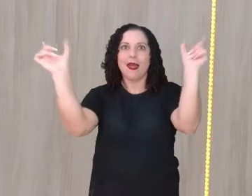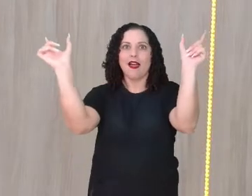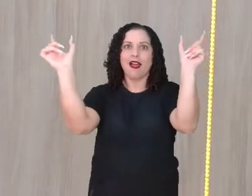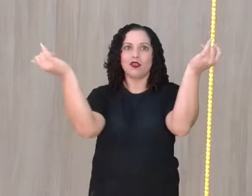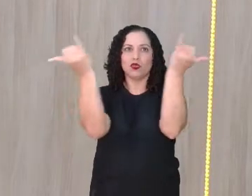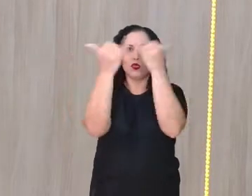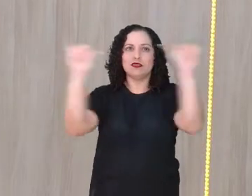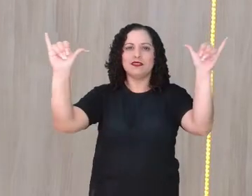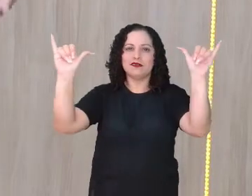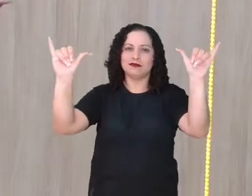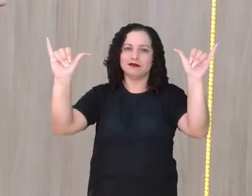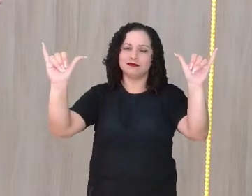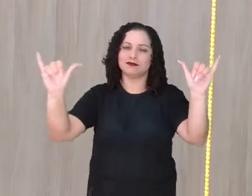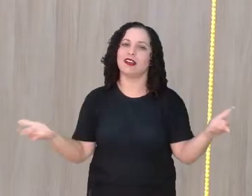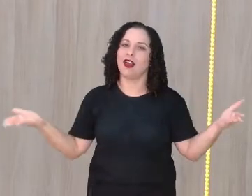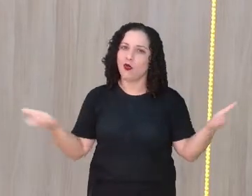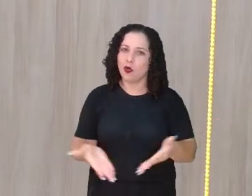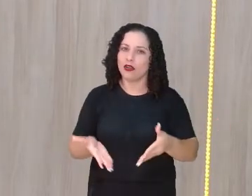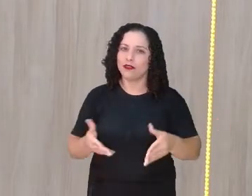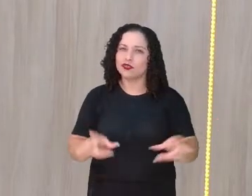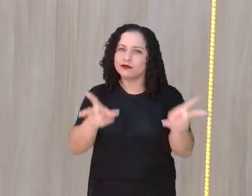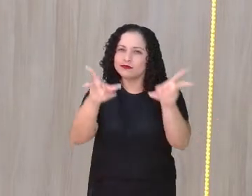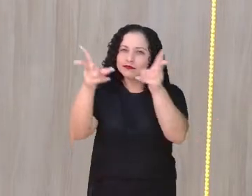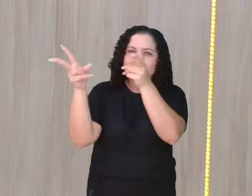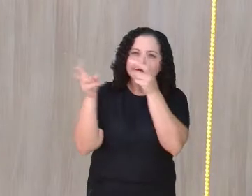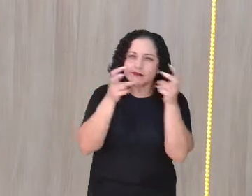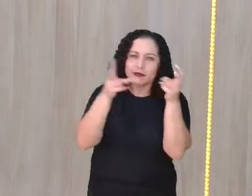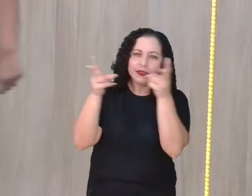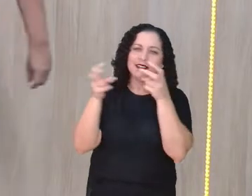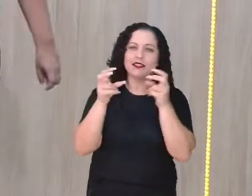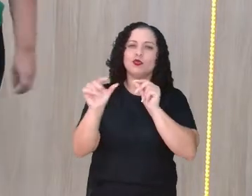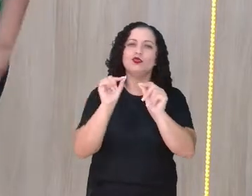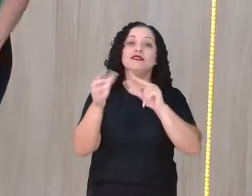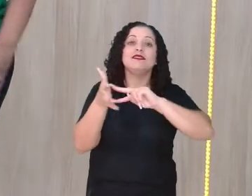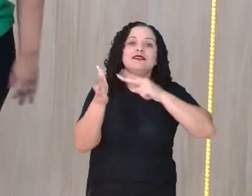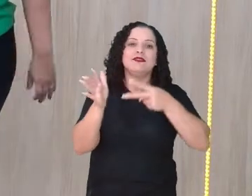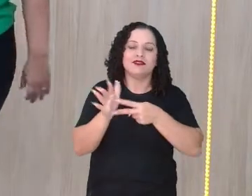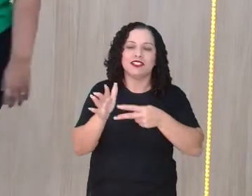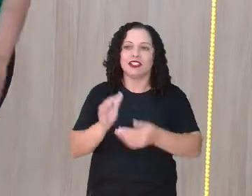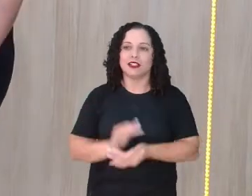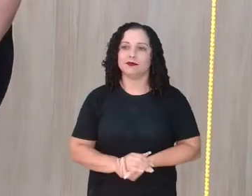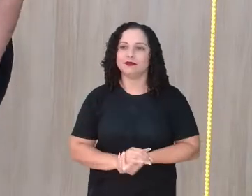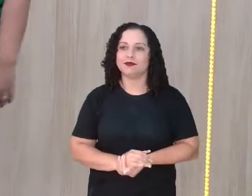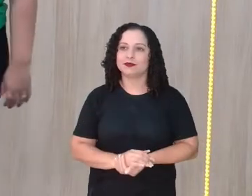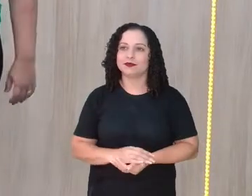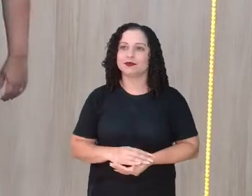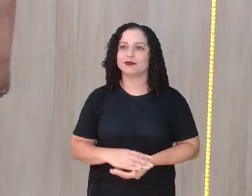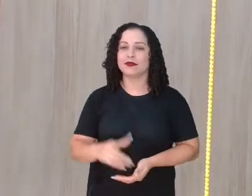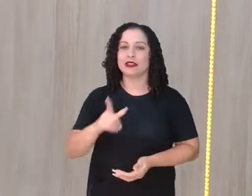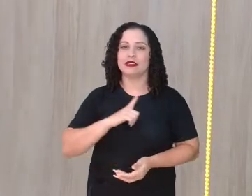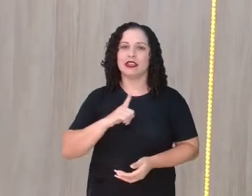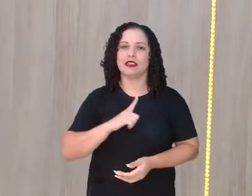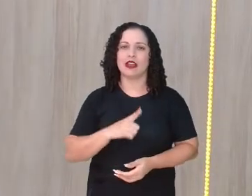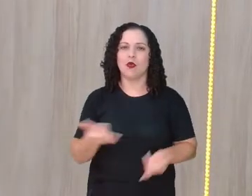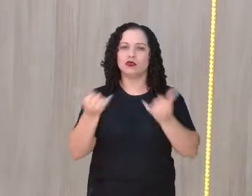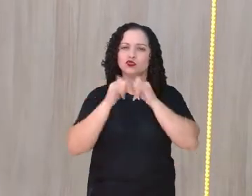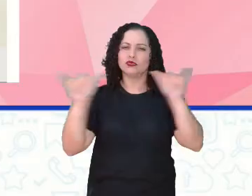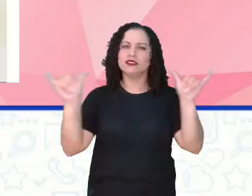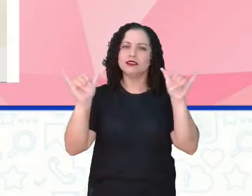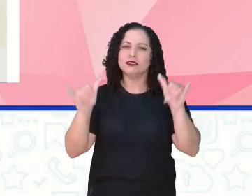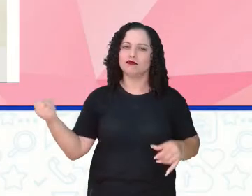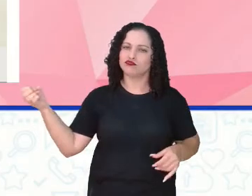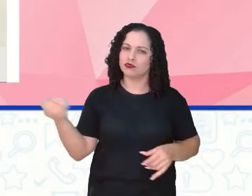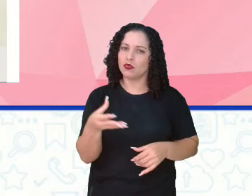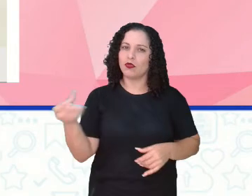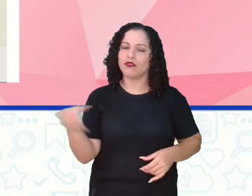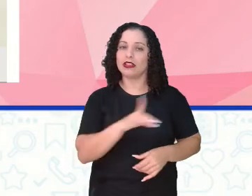nós vamos interpretá-la. Vamos lá. Eu trouxe uma notícia recente, do